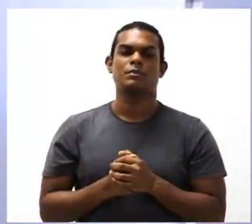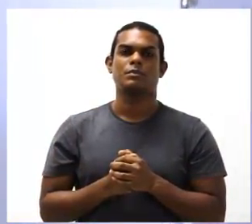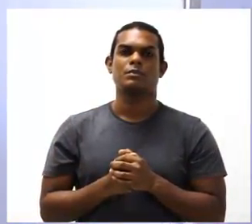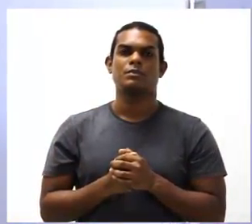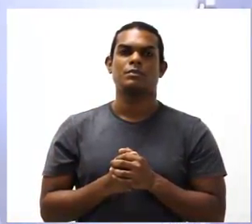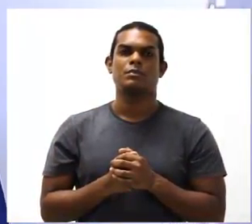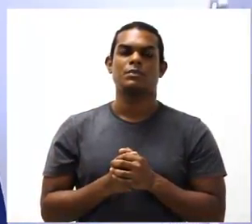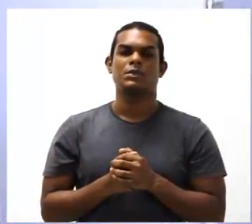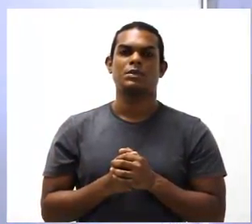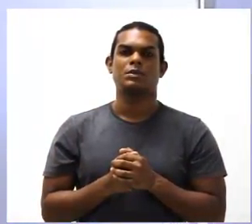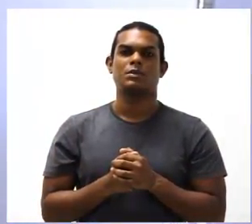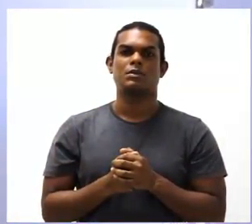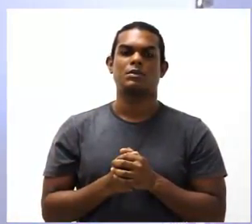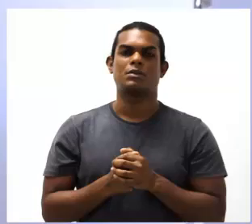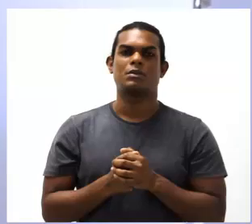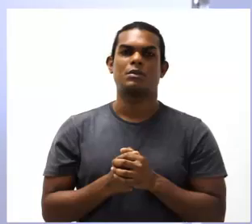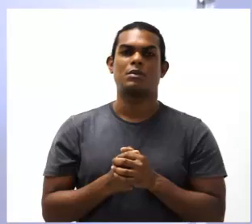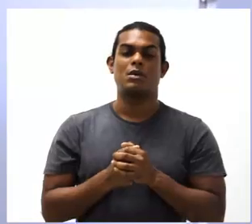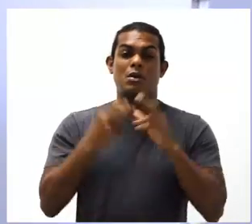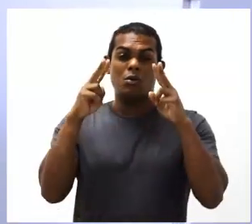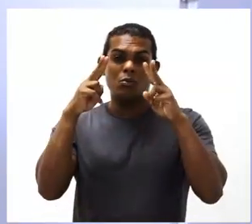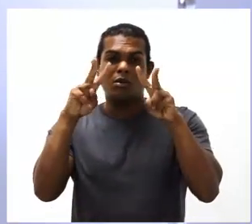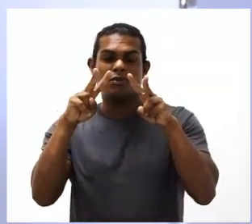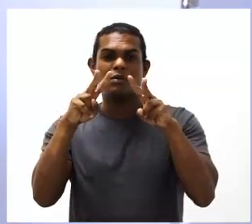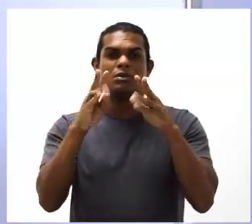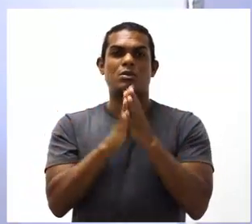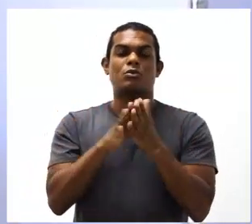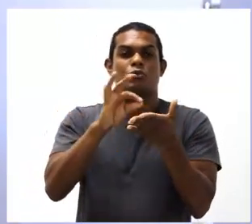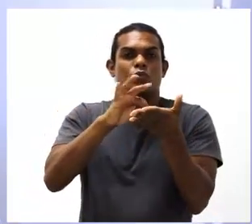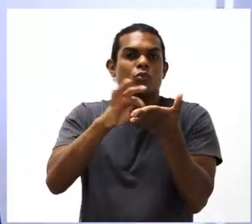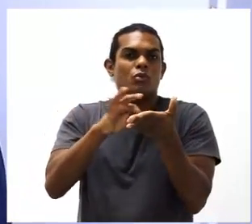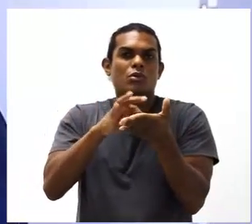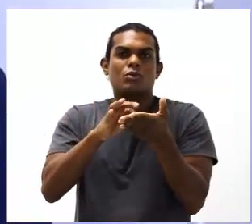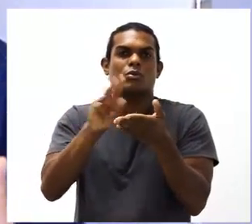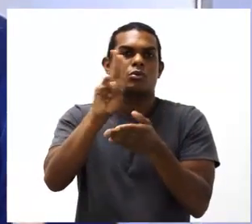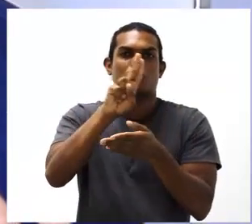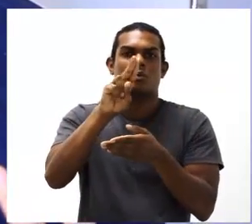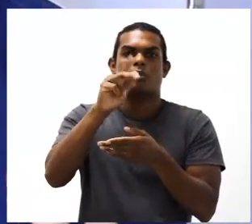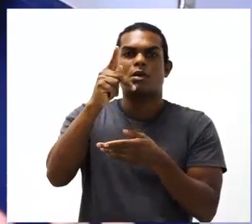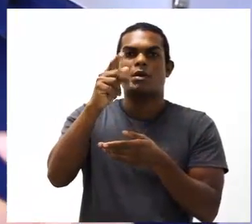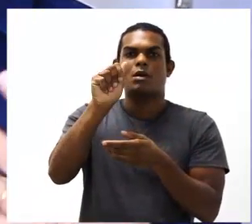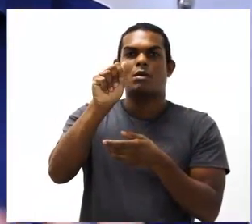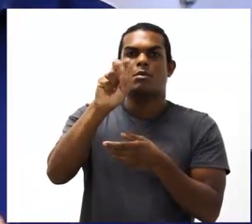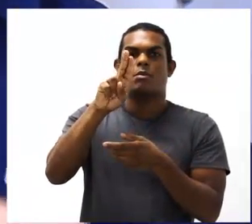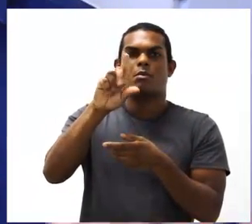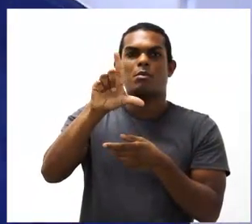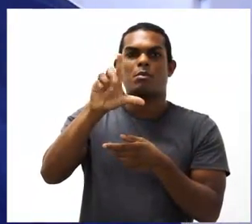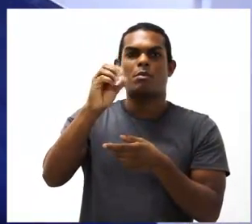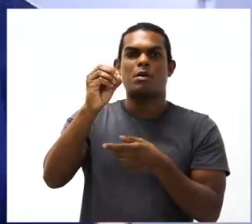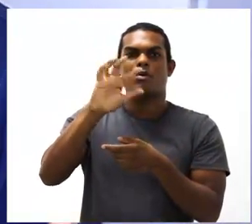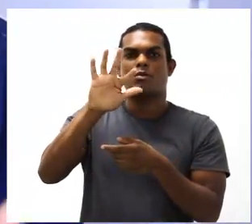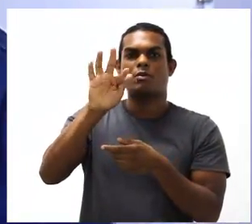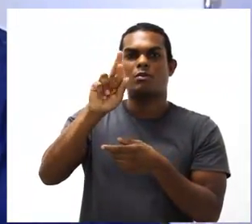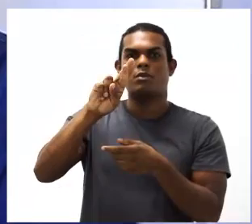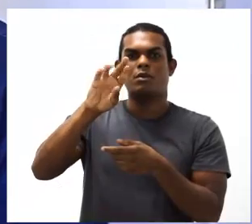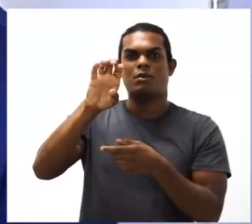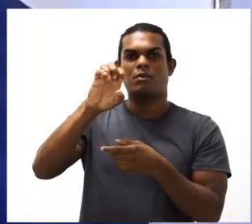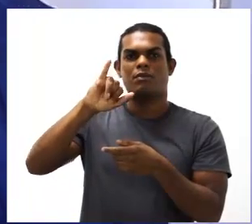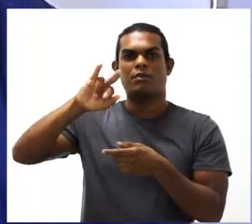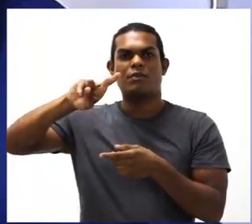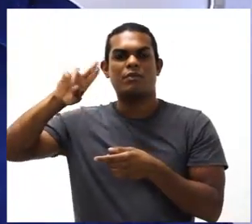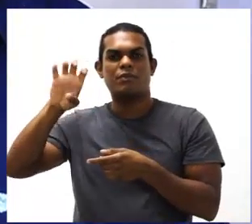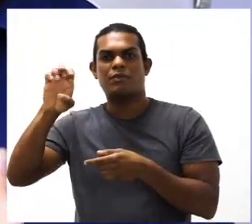um pouco também de Paulo Freire, é a reciprocidade. Tem que ter interatividade. Porque